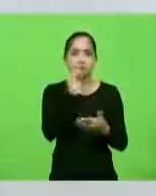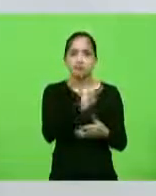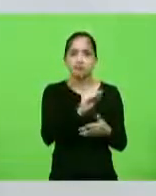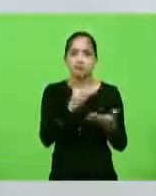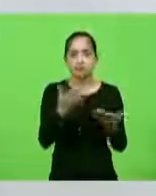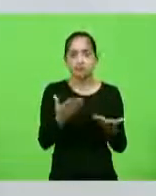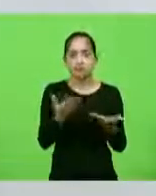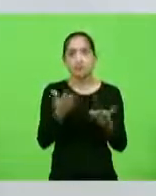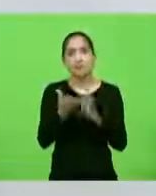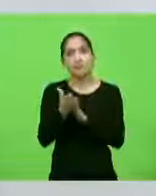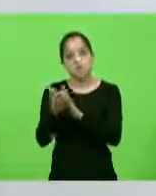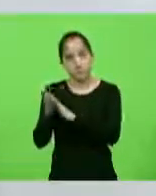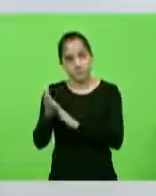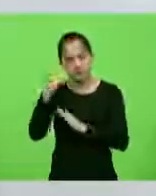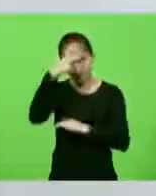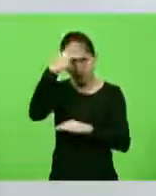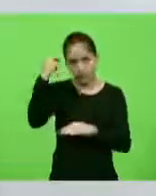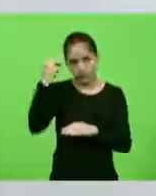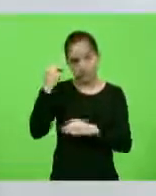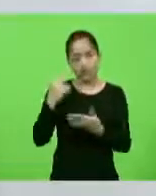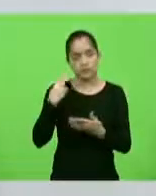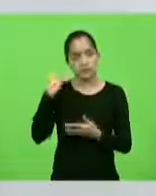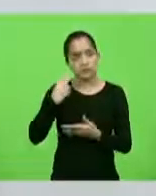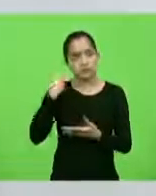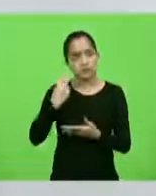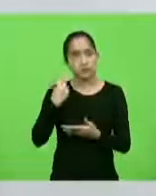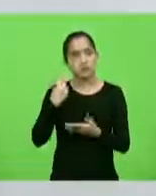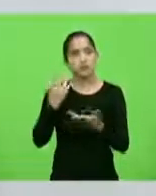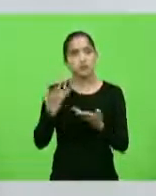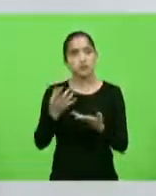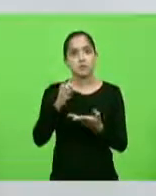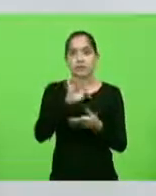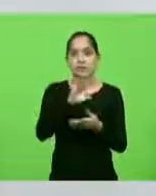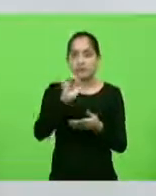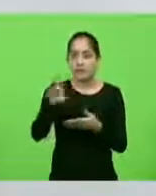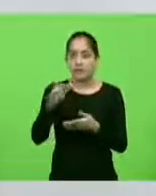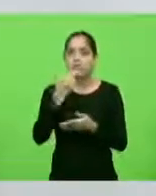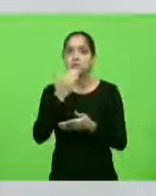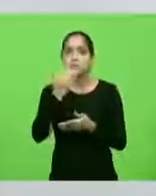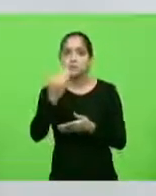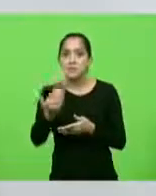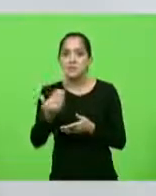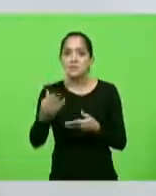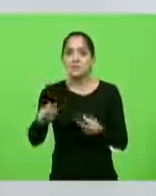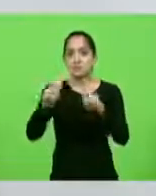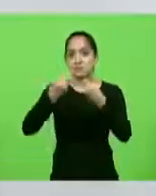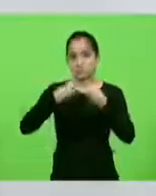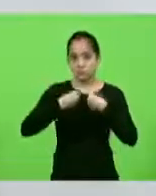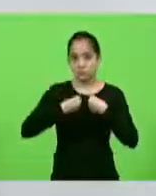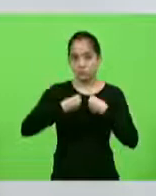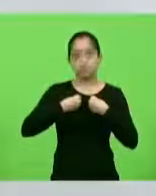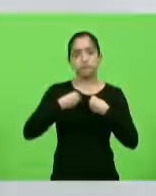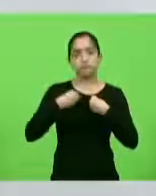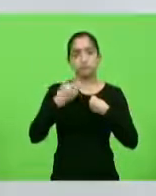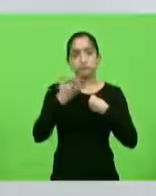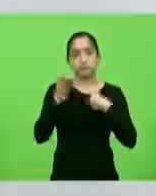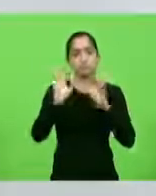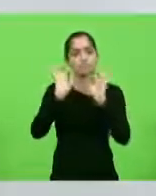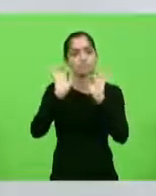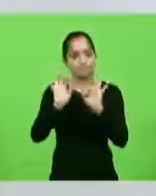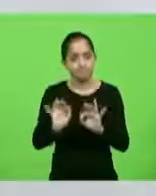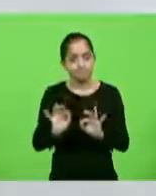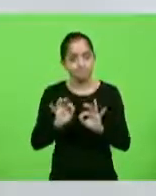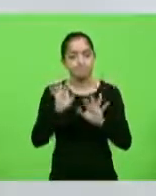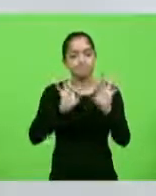a Elisane e os demais prefeitos, vereadores que ali estiveram. Cada pleito que os senhores me entregaram, pode ter certeza que estaremos